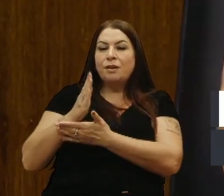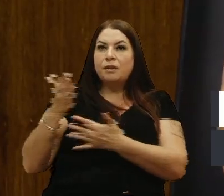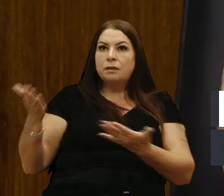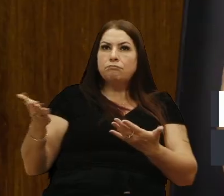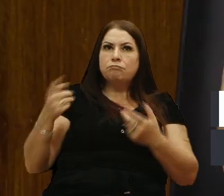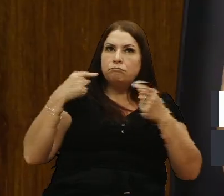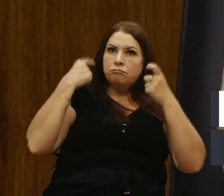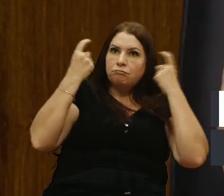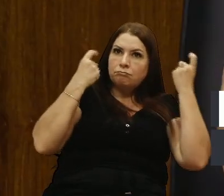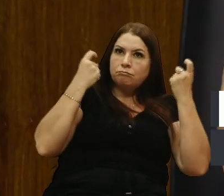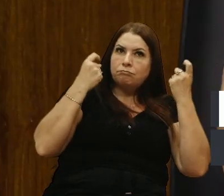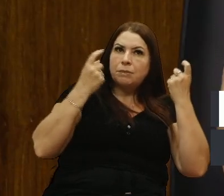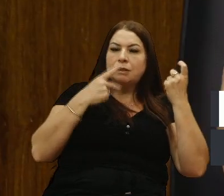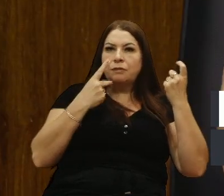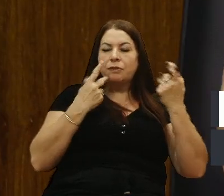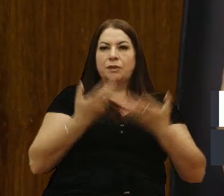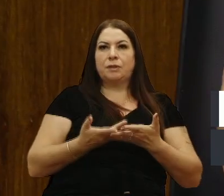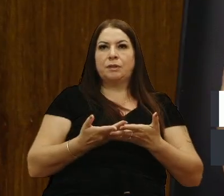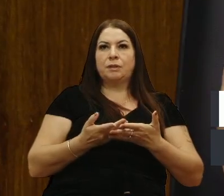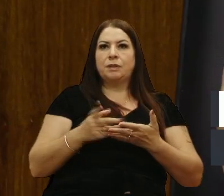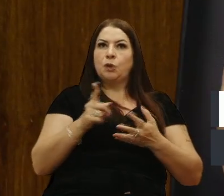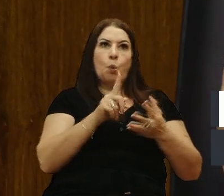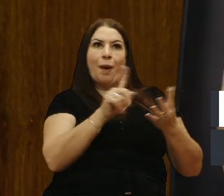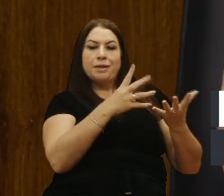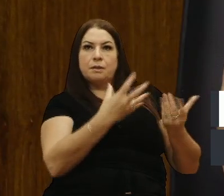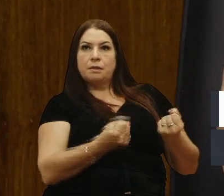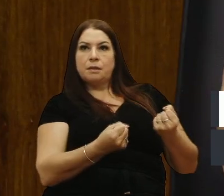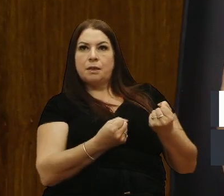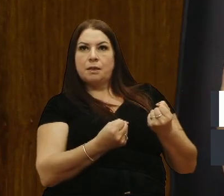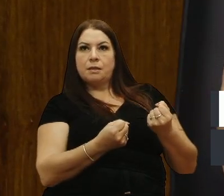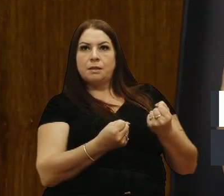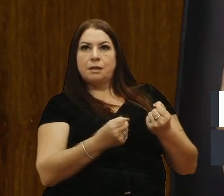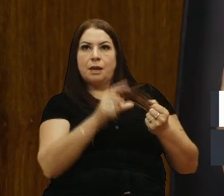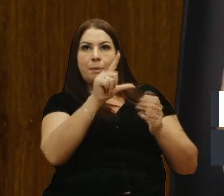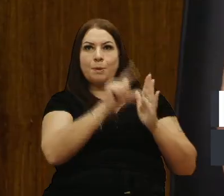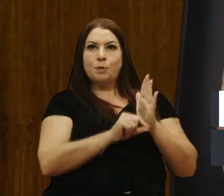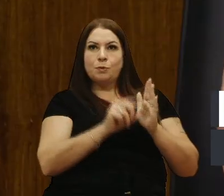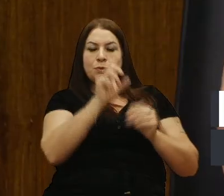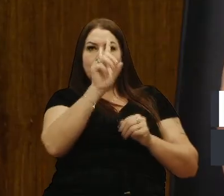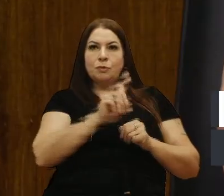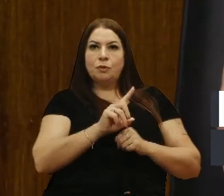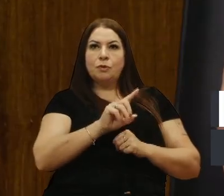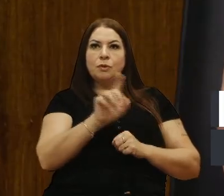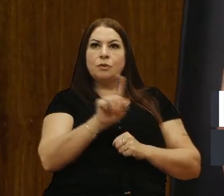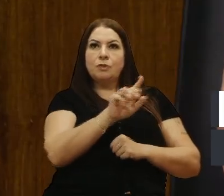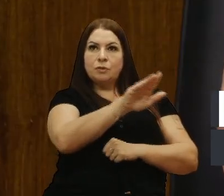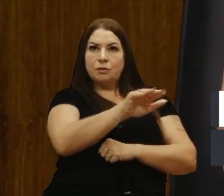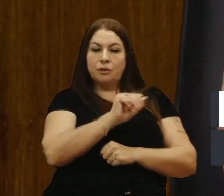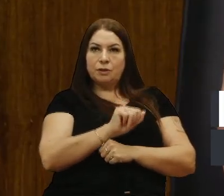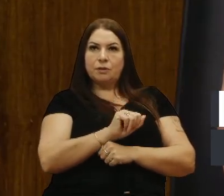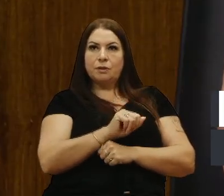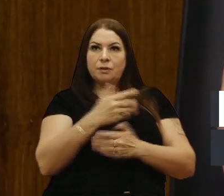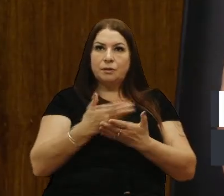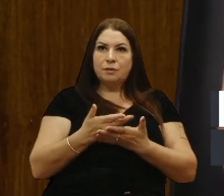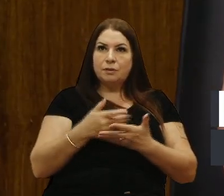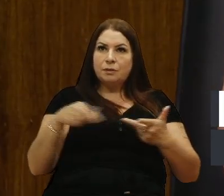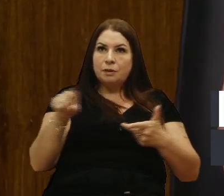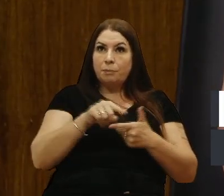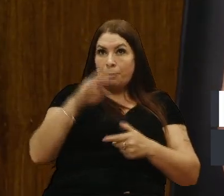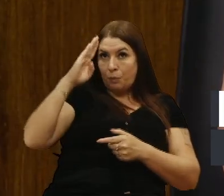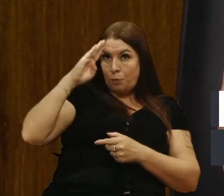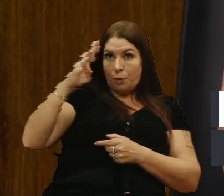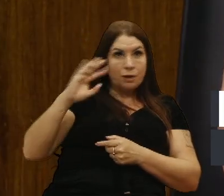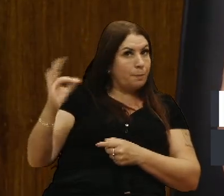nos preocupa esse discurso de que se não aceitarem a redução de direitos, eles não serão chamados. Isso não é somente para os guardas, isso